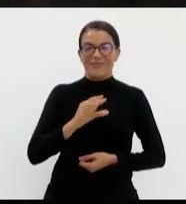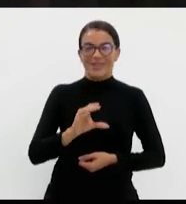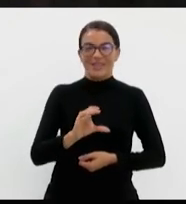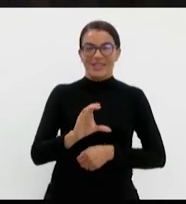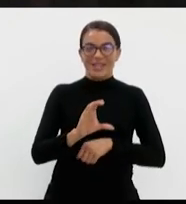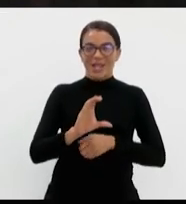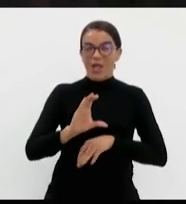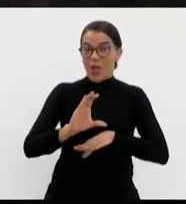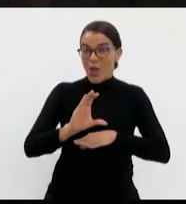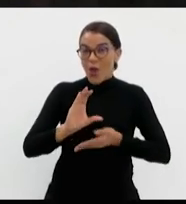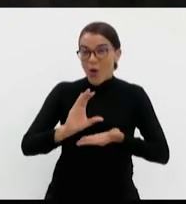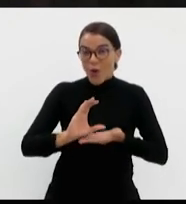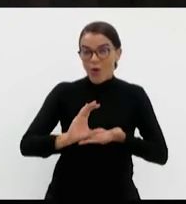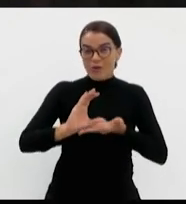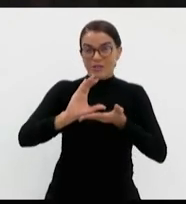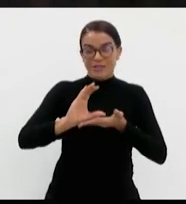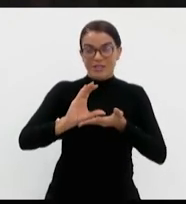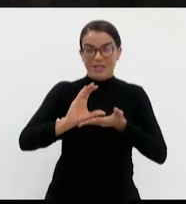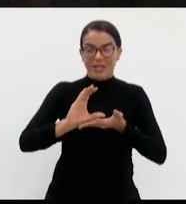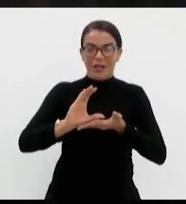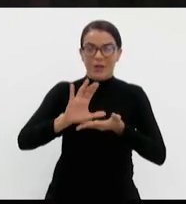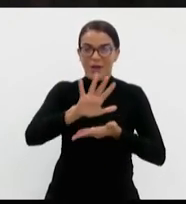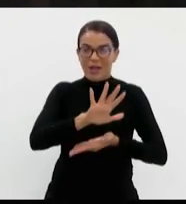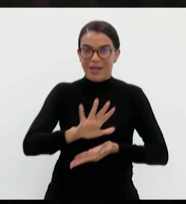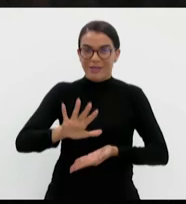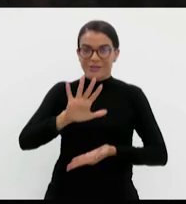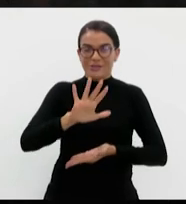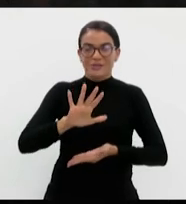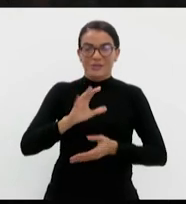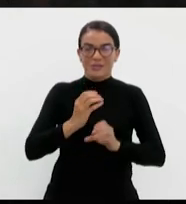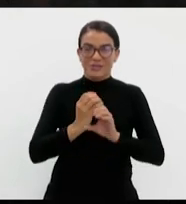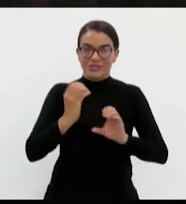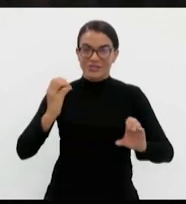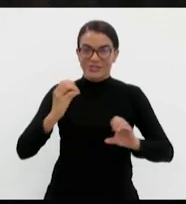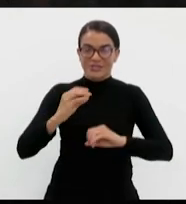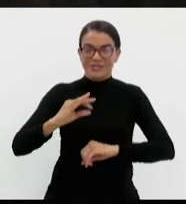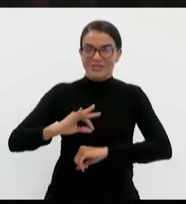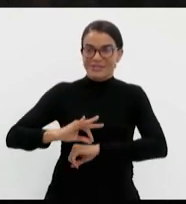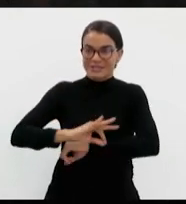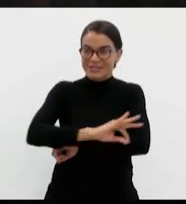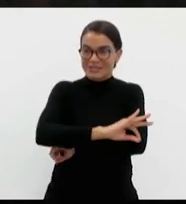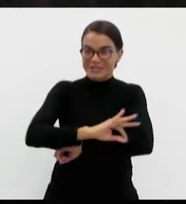de Conselho Regional de Engenharia e Arquitetura,